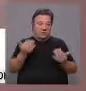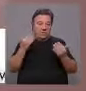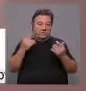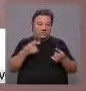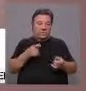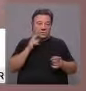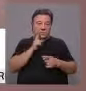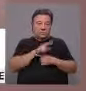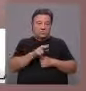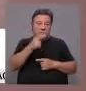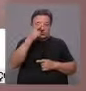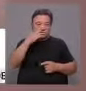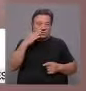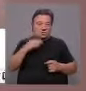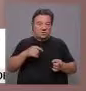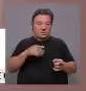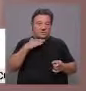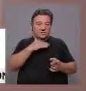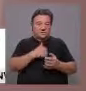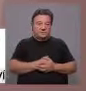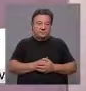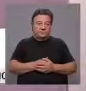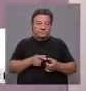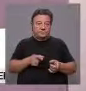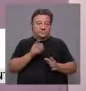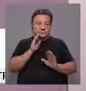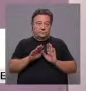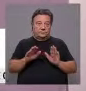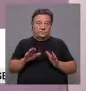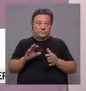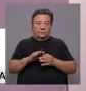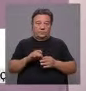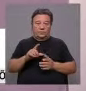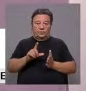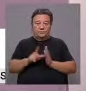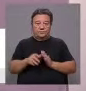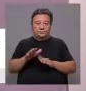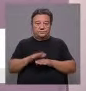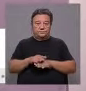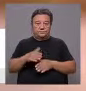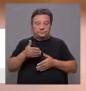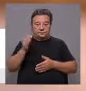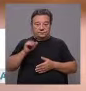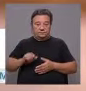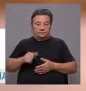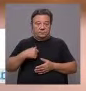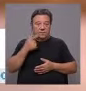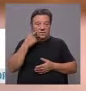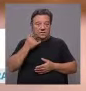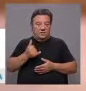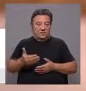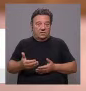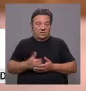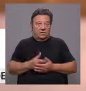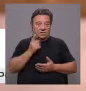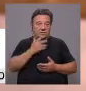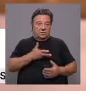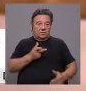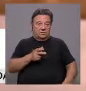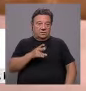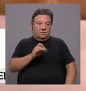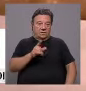Museu de História Natural de Sintra. Esta é a exposição relativa ao projeto Peixes Nativos, que vamos conhecer agora com a doutora Carla